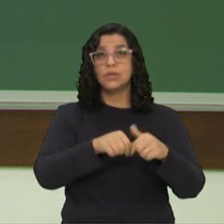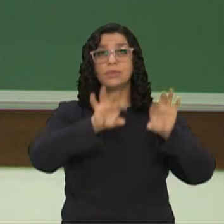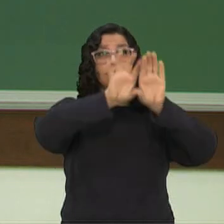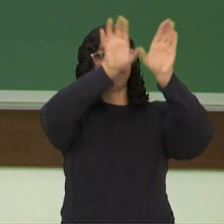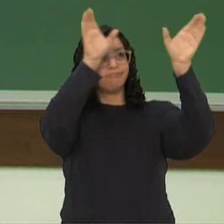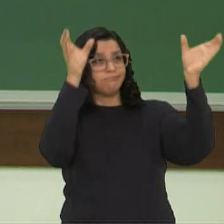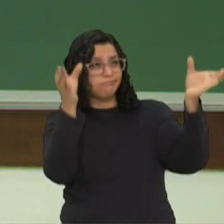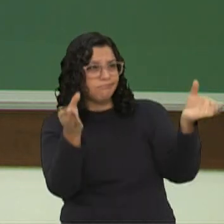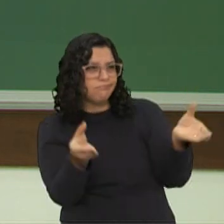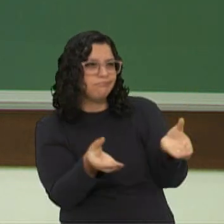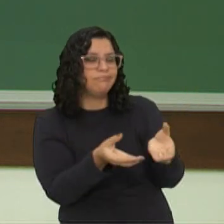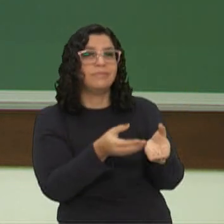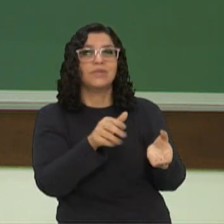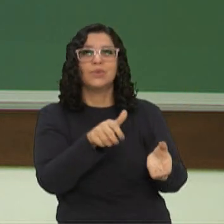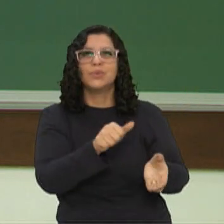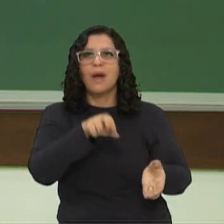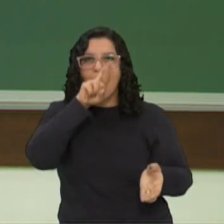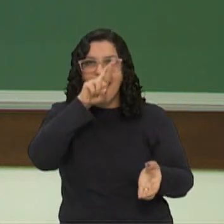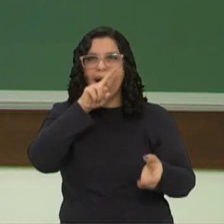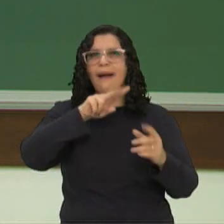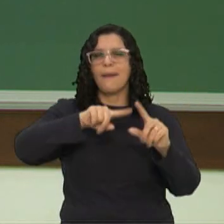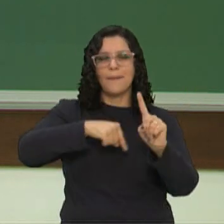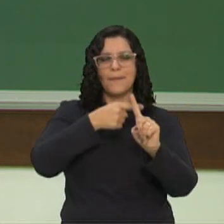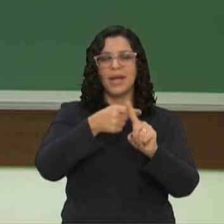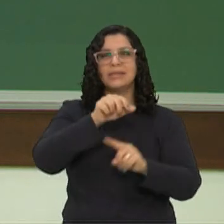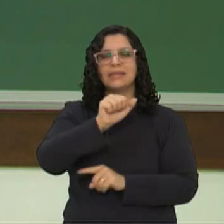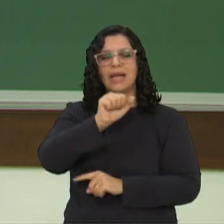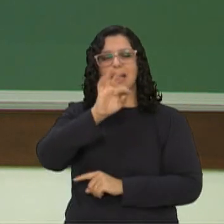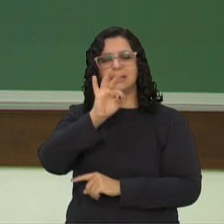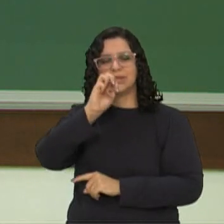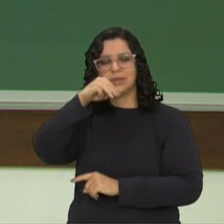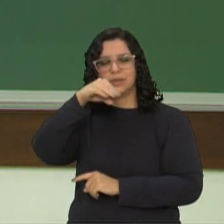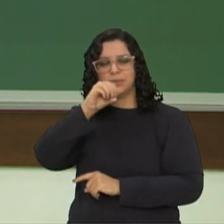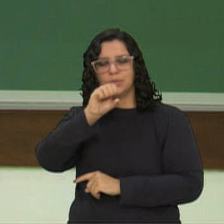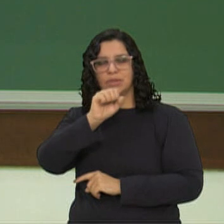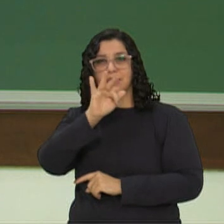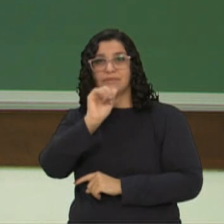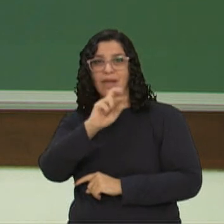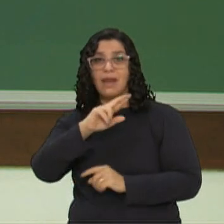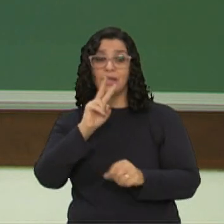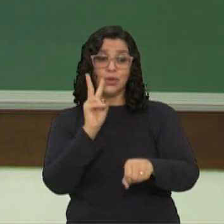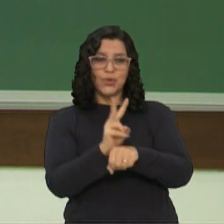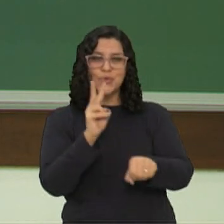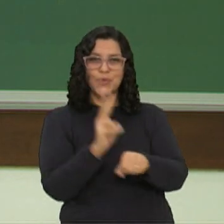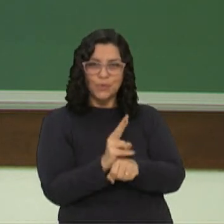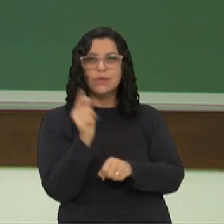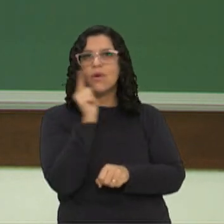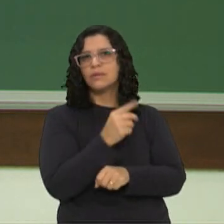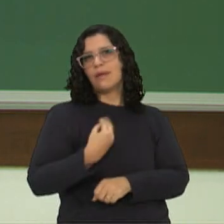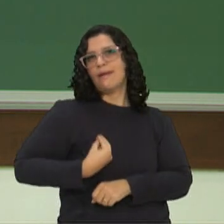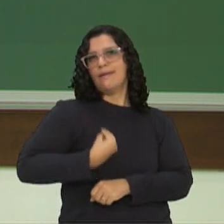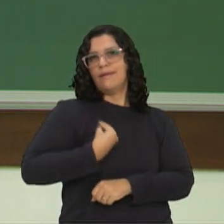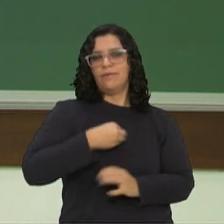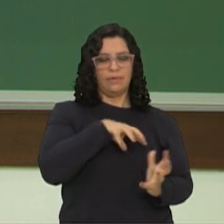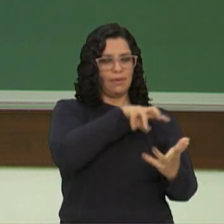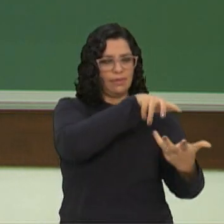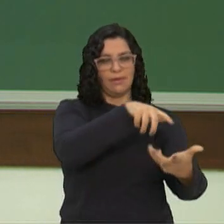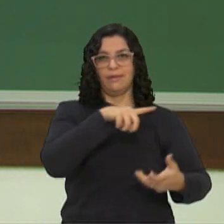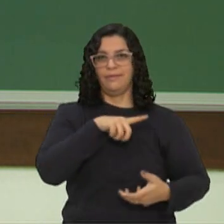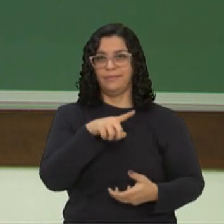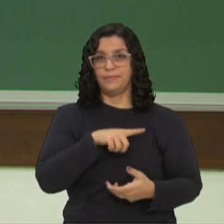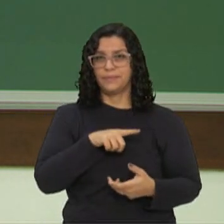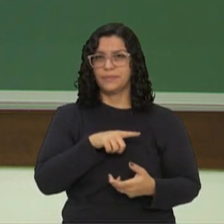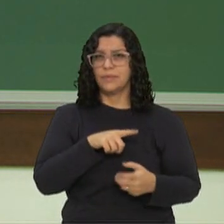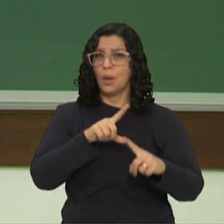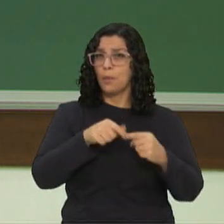sem a camada atmosférica, não existiria vida na Terra, né? Então, essa é eu creio